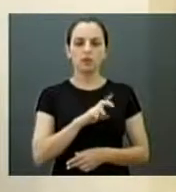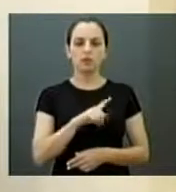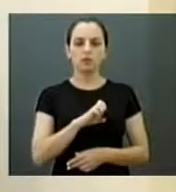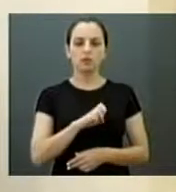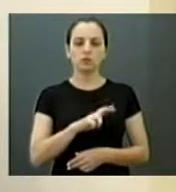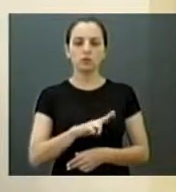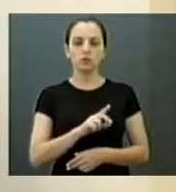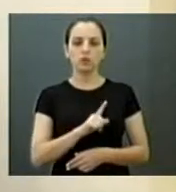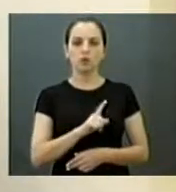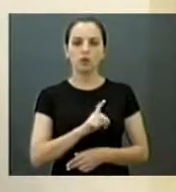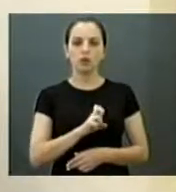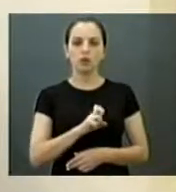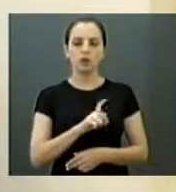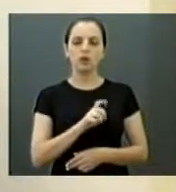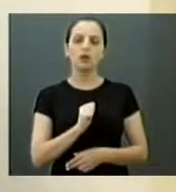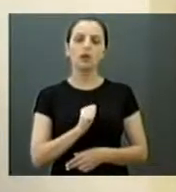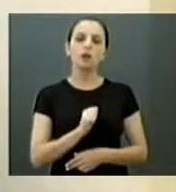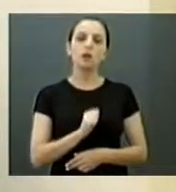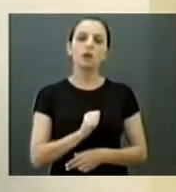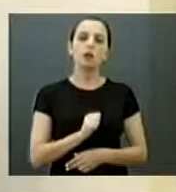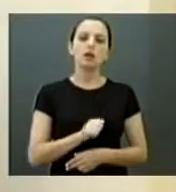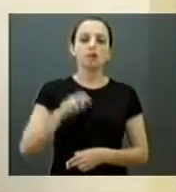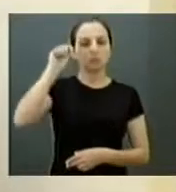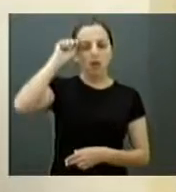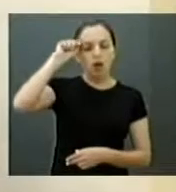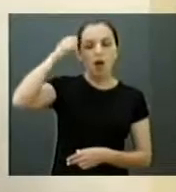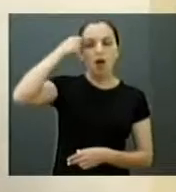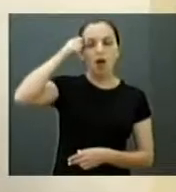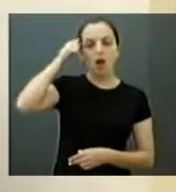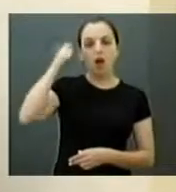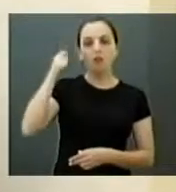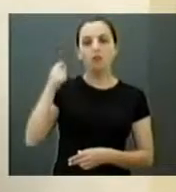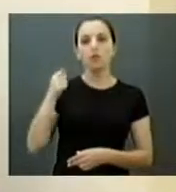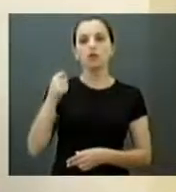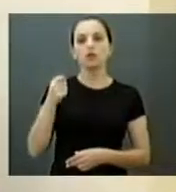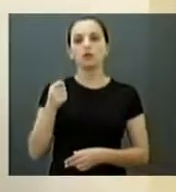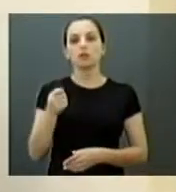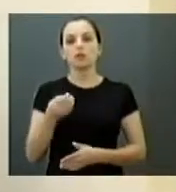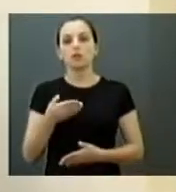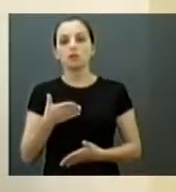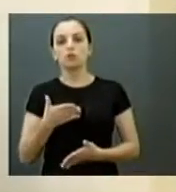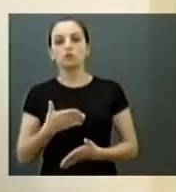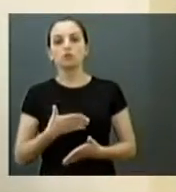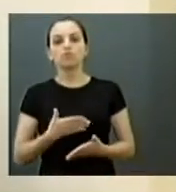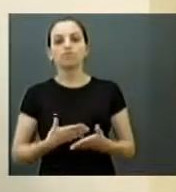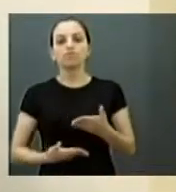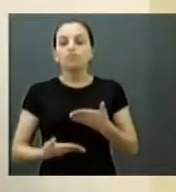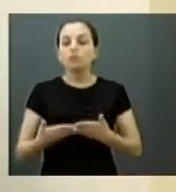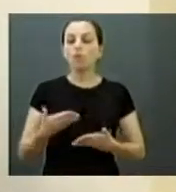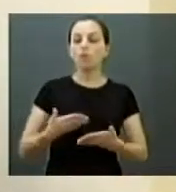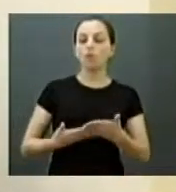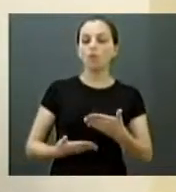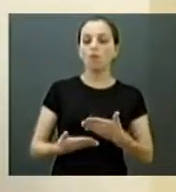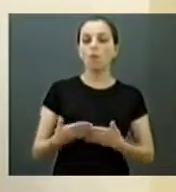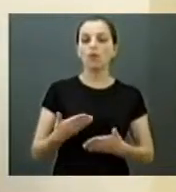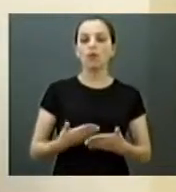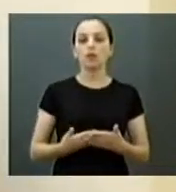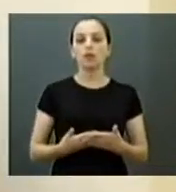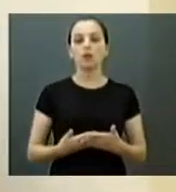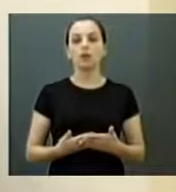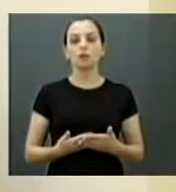África, tá? Que são governados em regimes semidemocráticos.